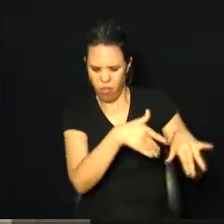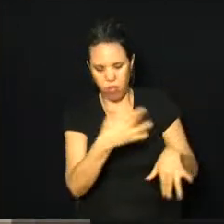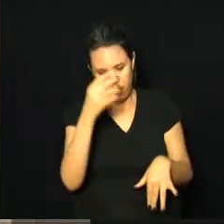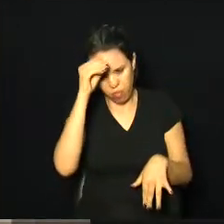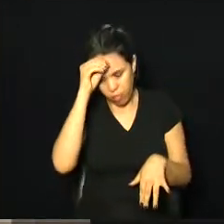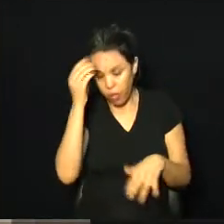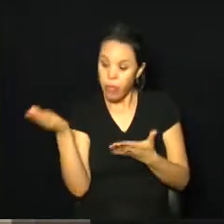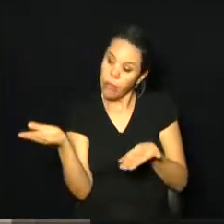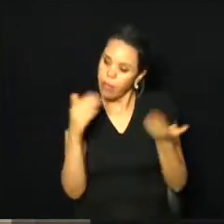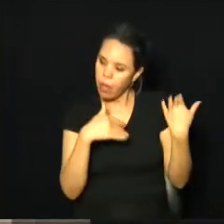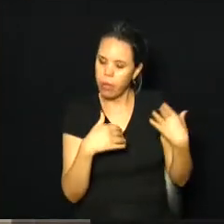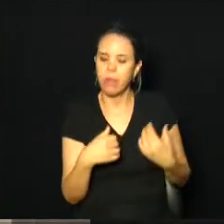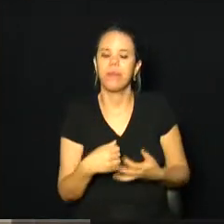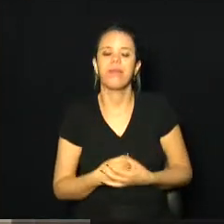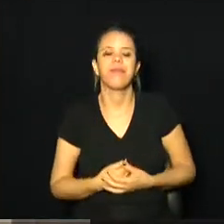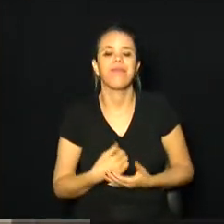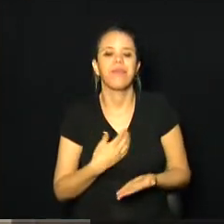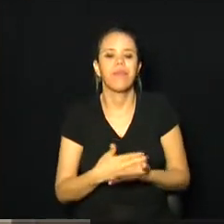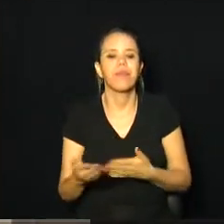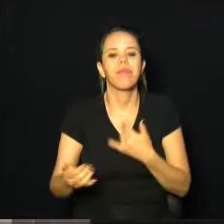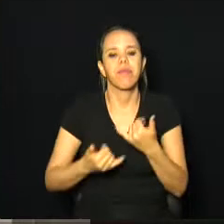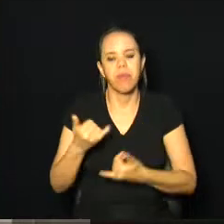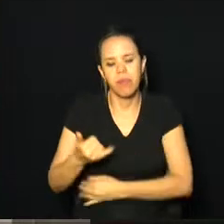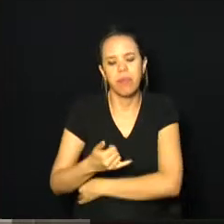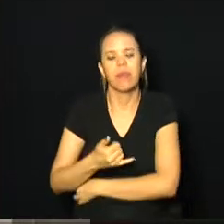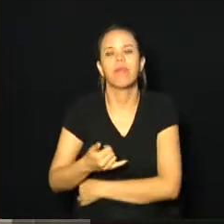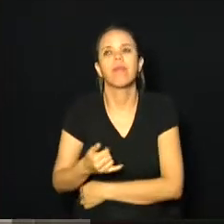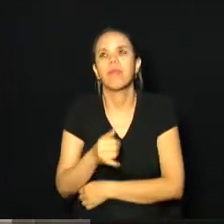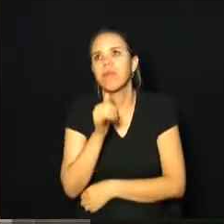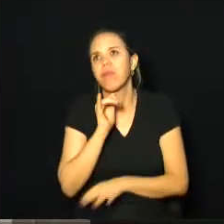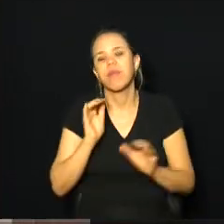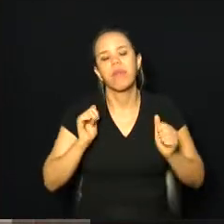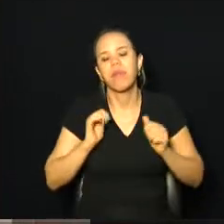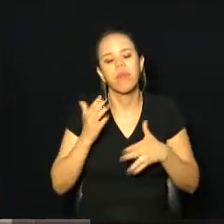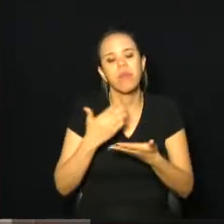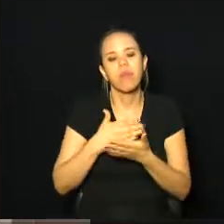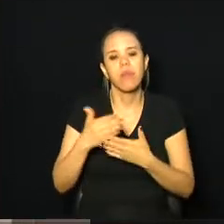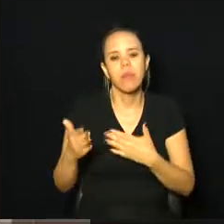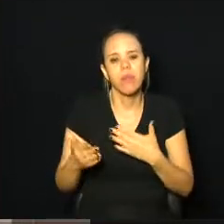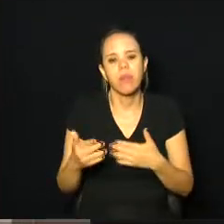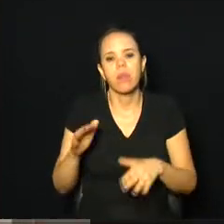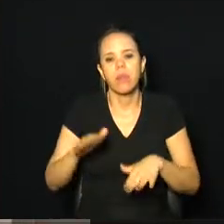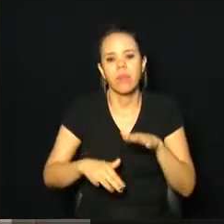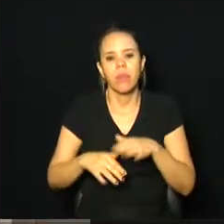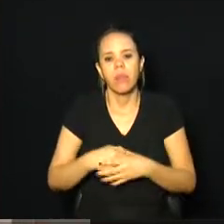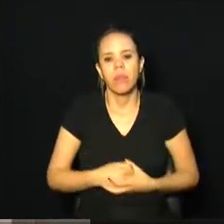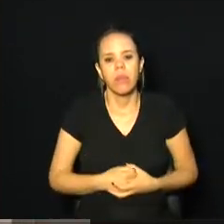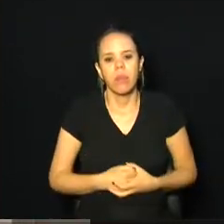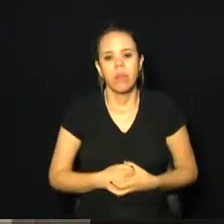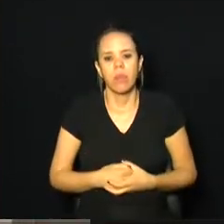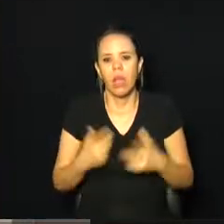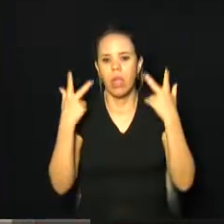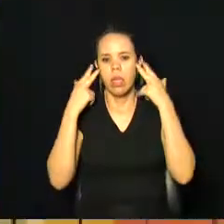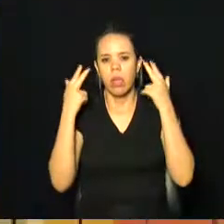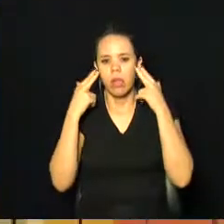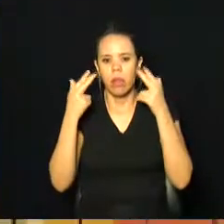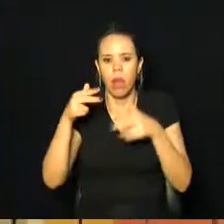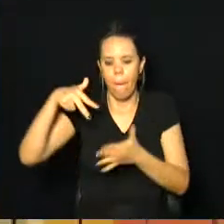cara, não, vem e tal, aí comecei a jogar, por um acaso, aí como eu saltava, já era natural saltar